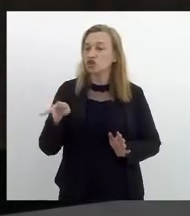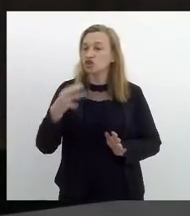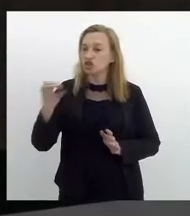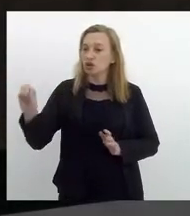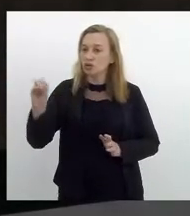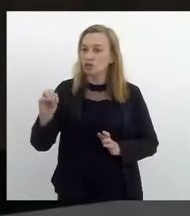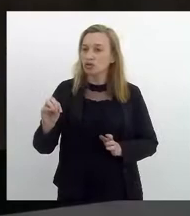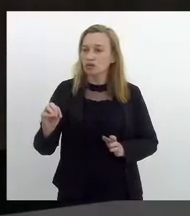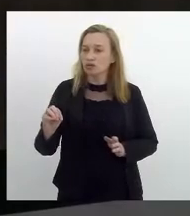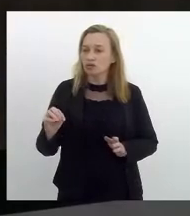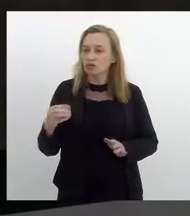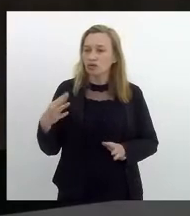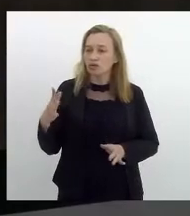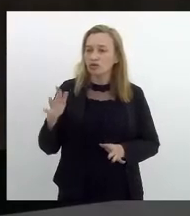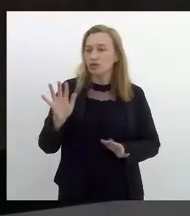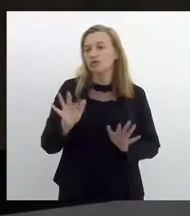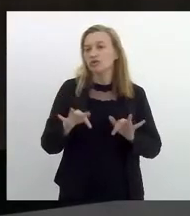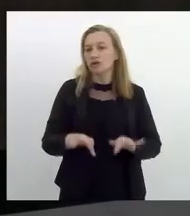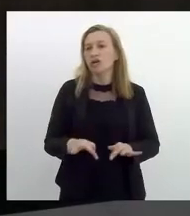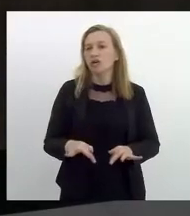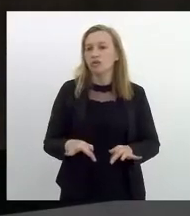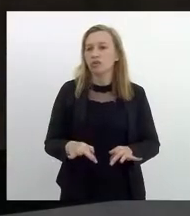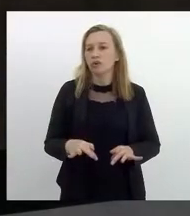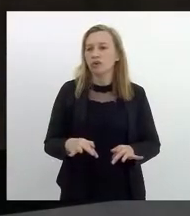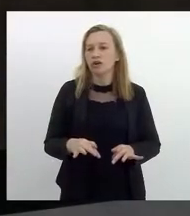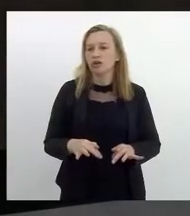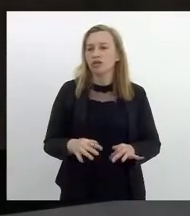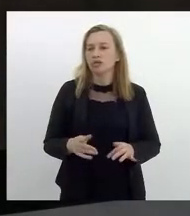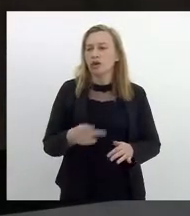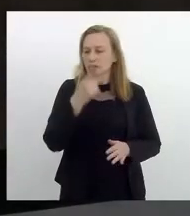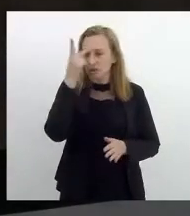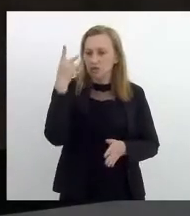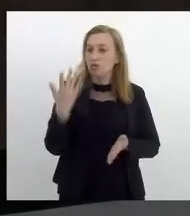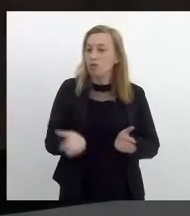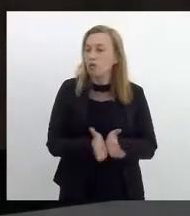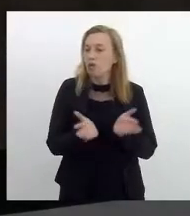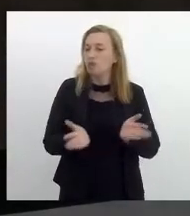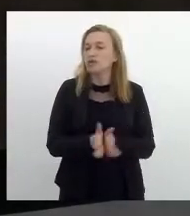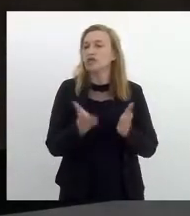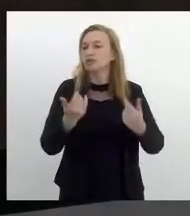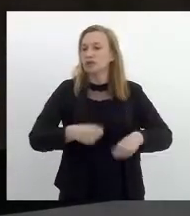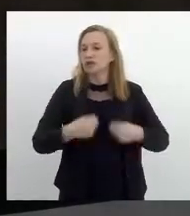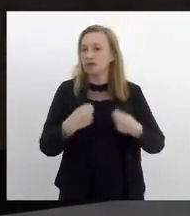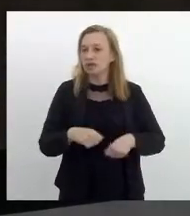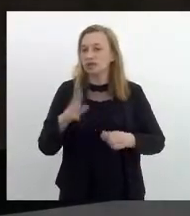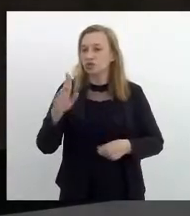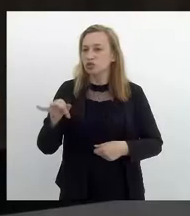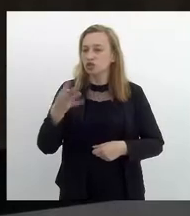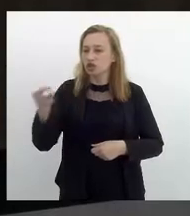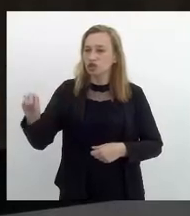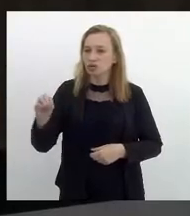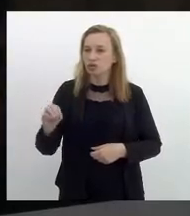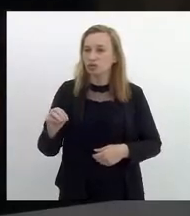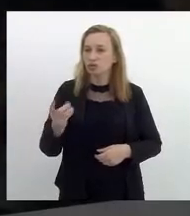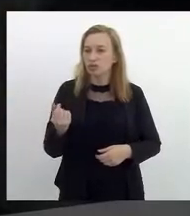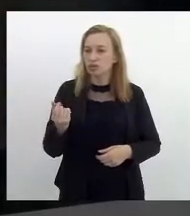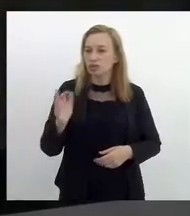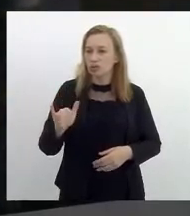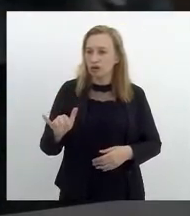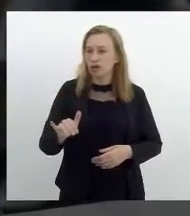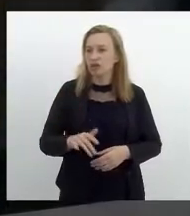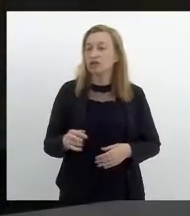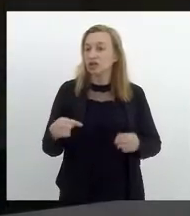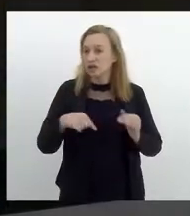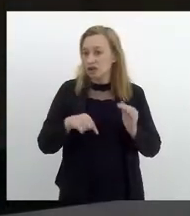acesso, principalmente da pessoa pobre, que precisa do botijão mais barato. E que